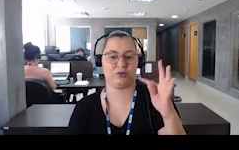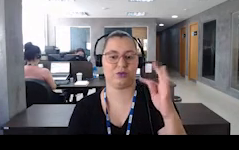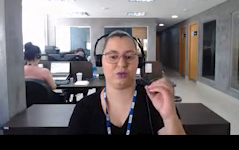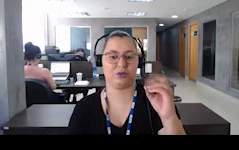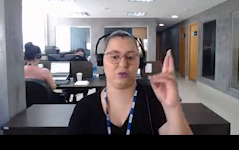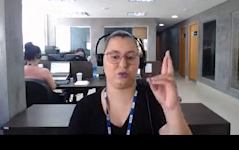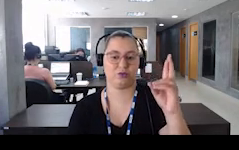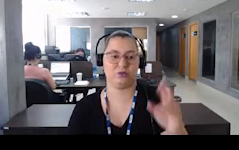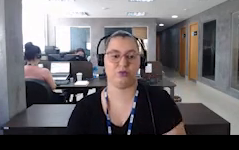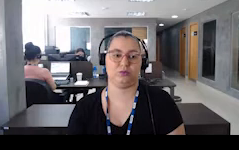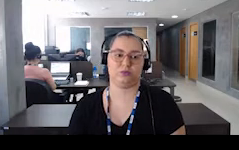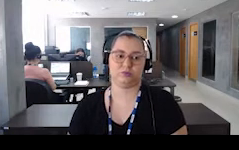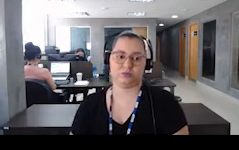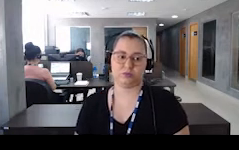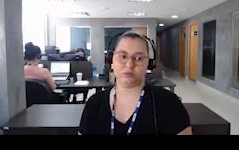Contator.